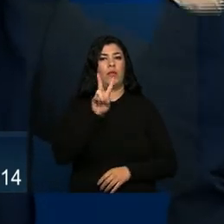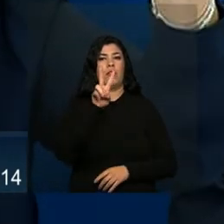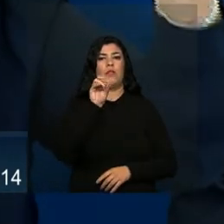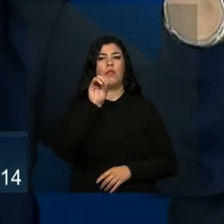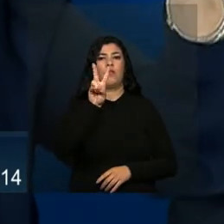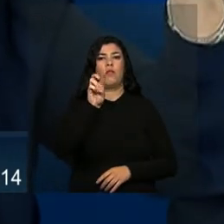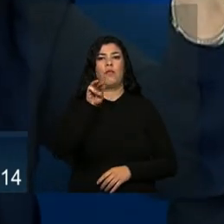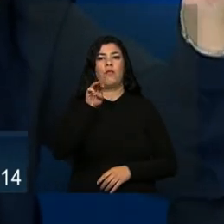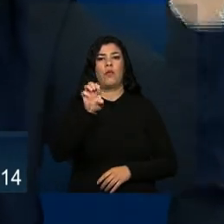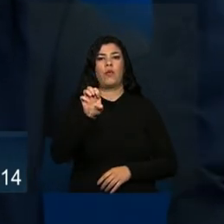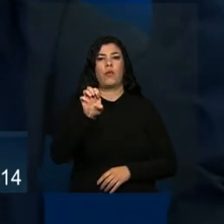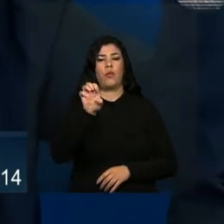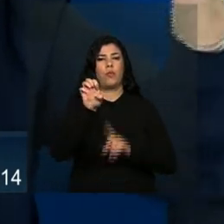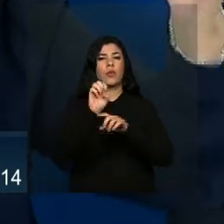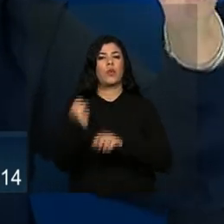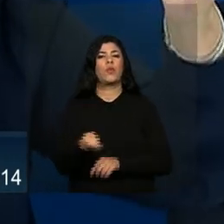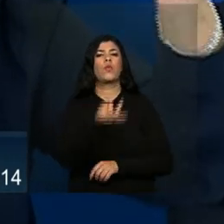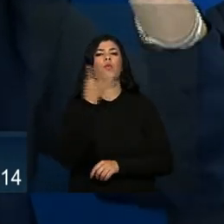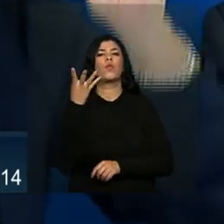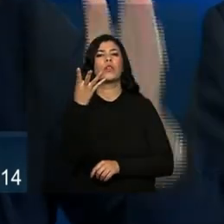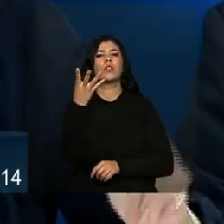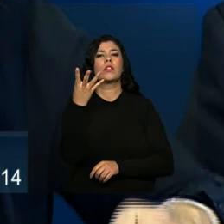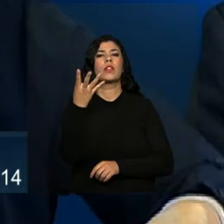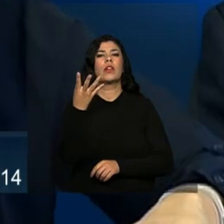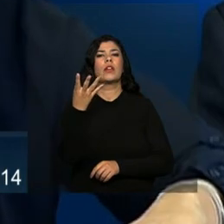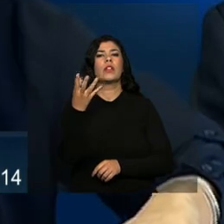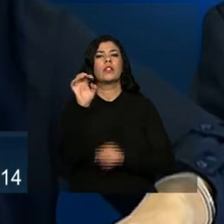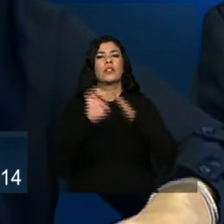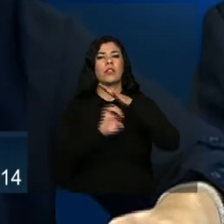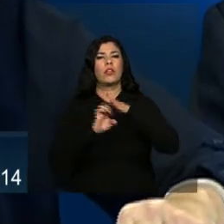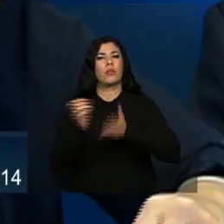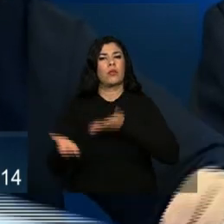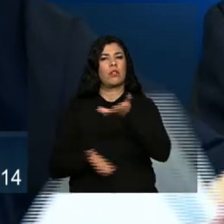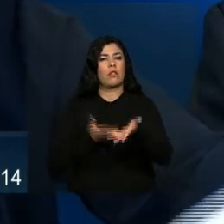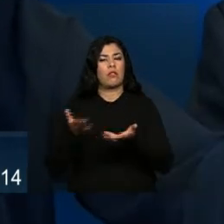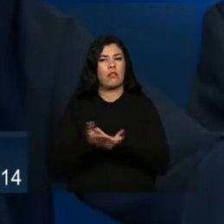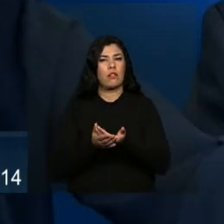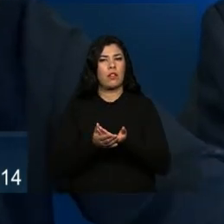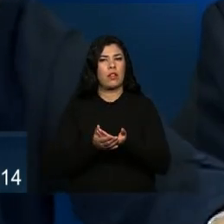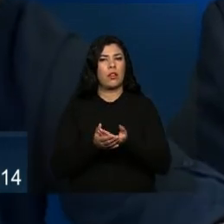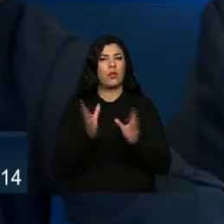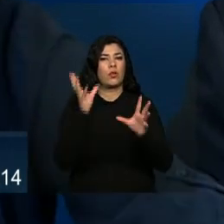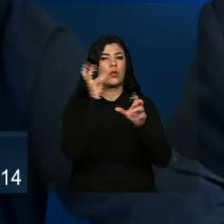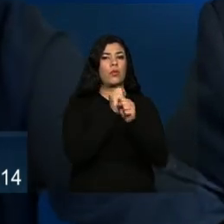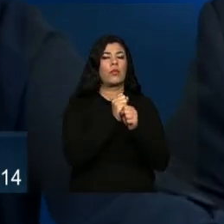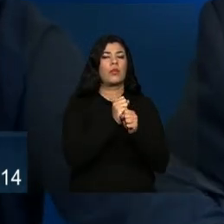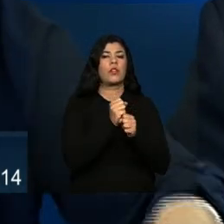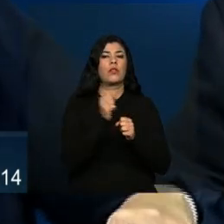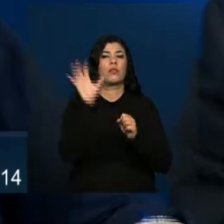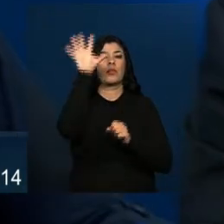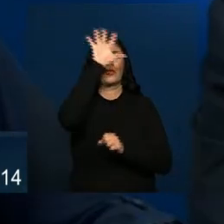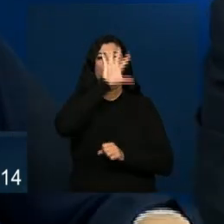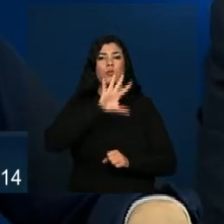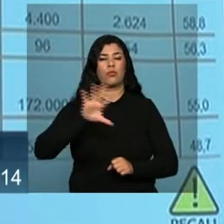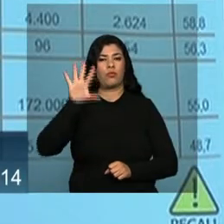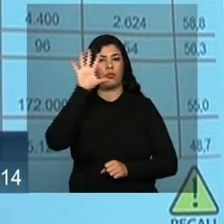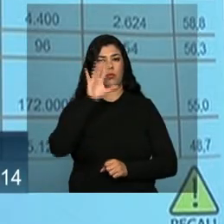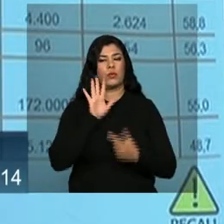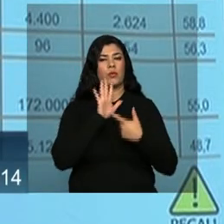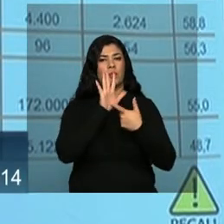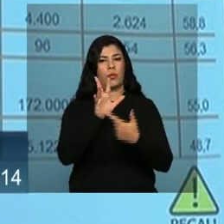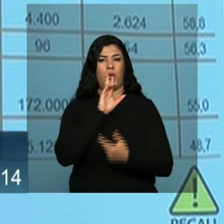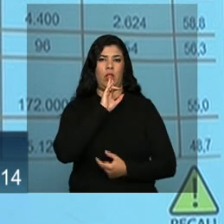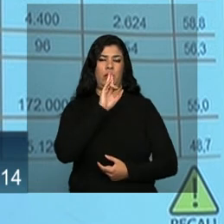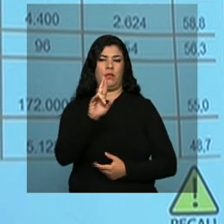e formado pelas empresas que foram atendidos dividido pelo número de produtos afetados Então tá aqui